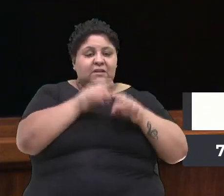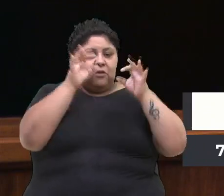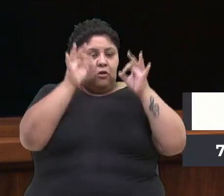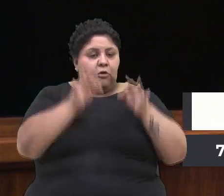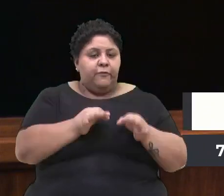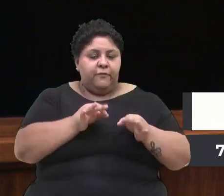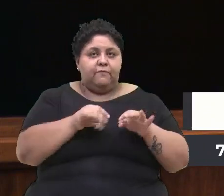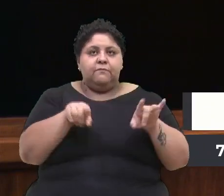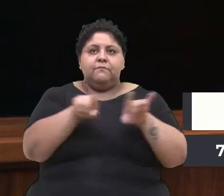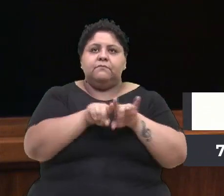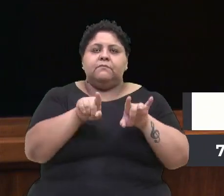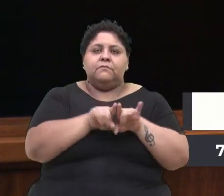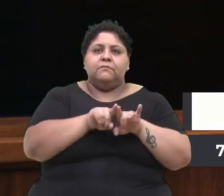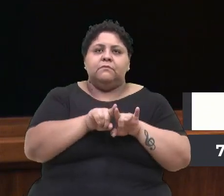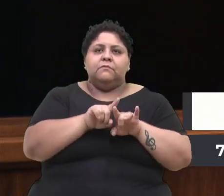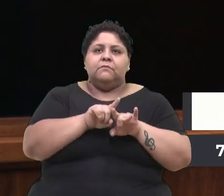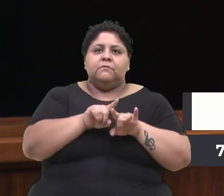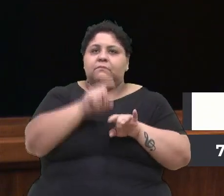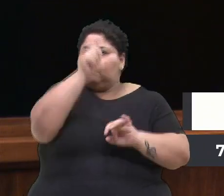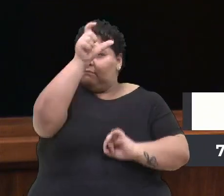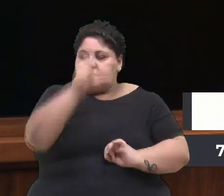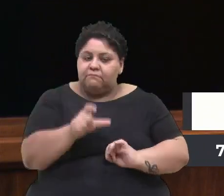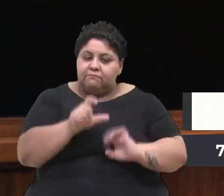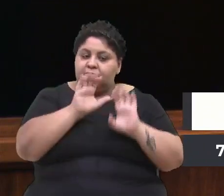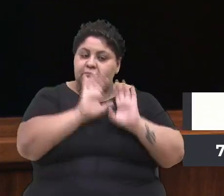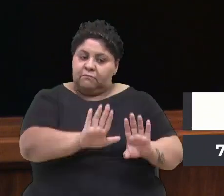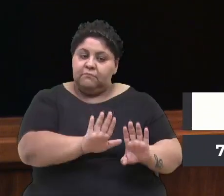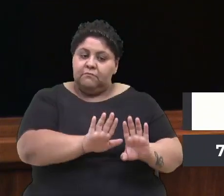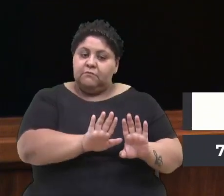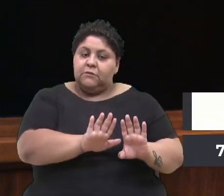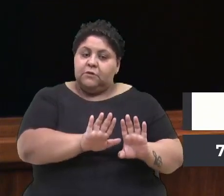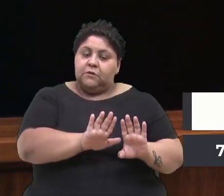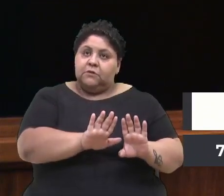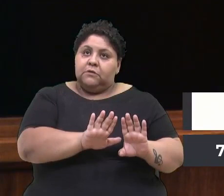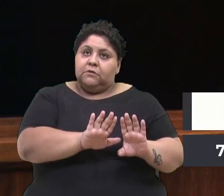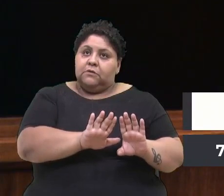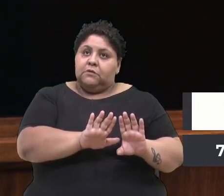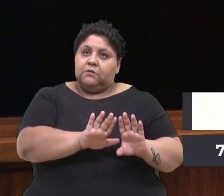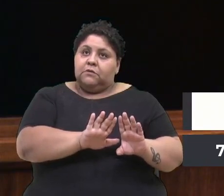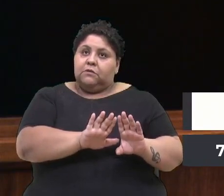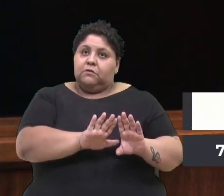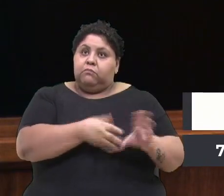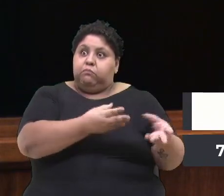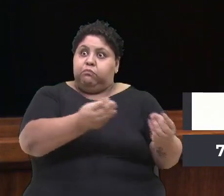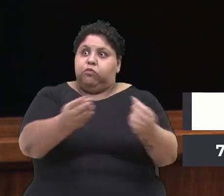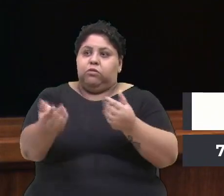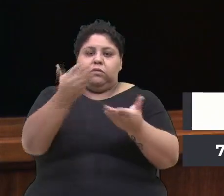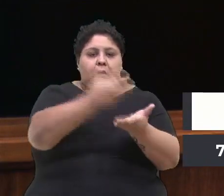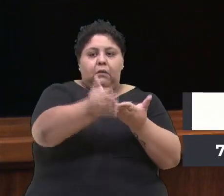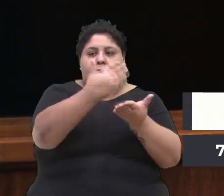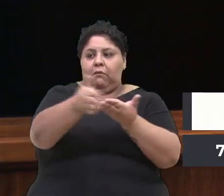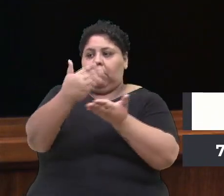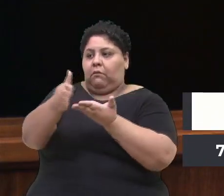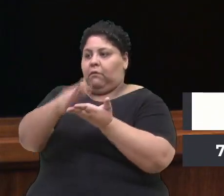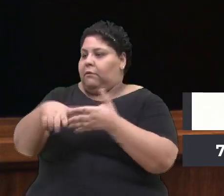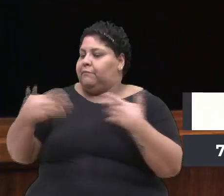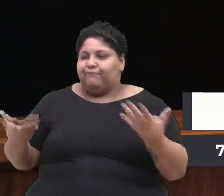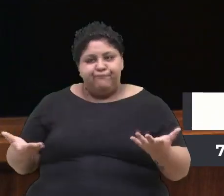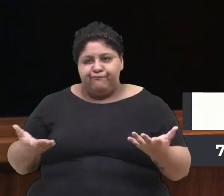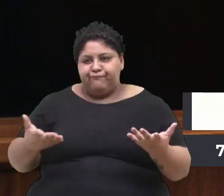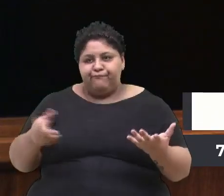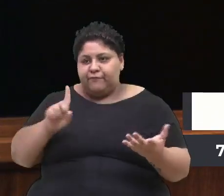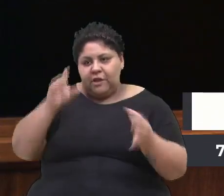nenhum trabalhador, nenhuma pessoa fique acumulando perdas. Então, é um